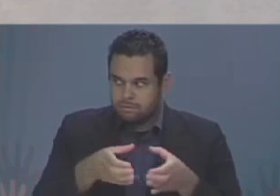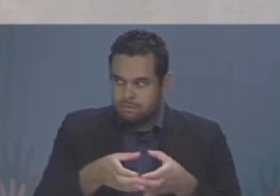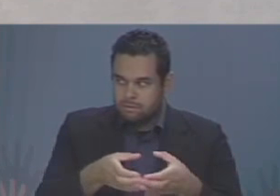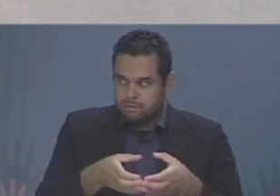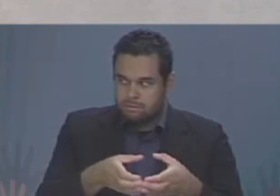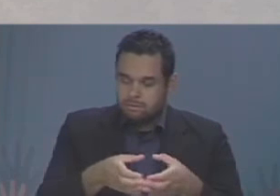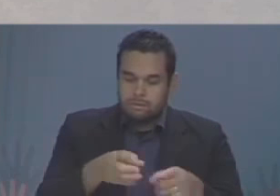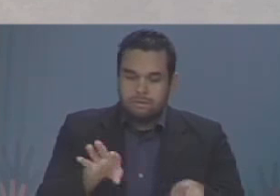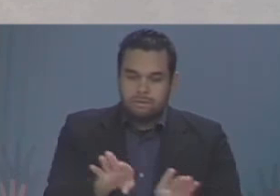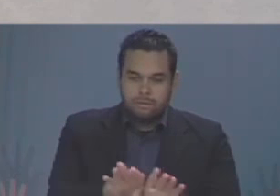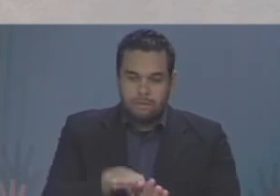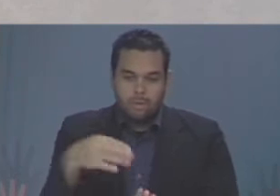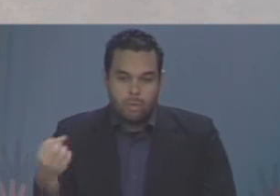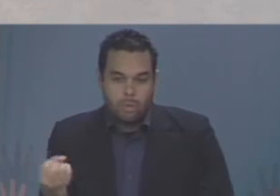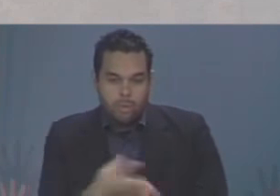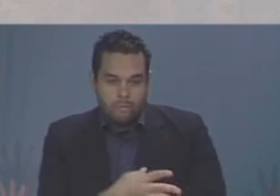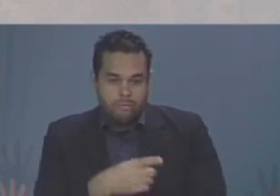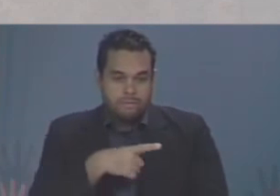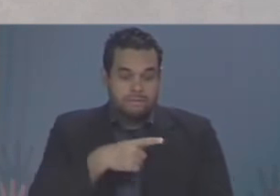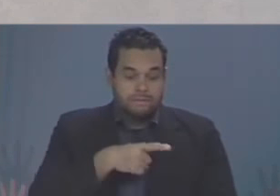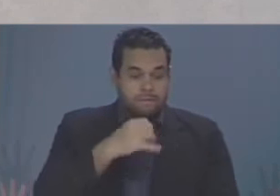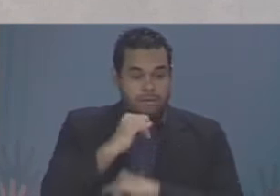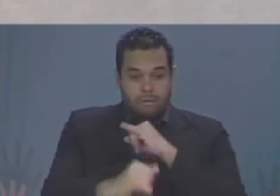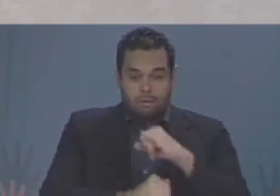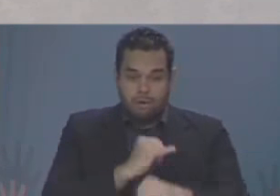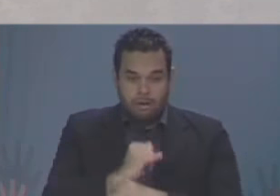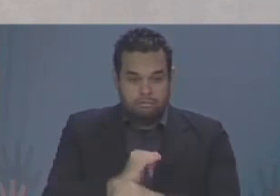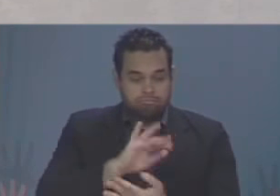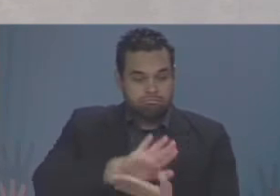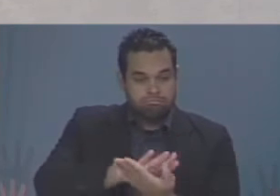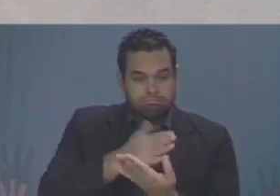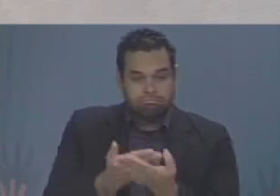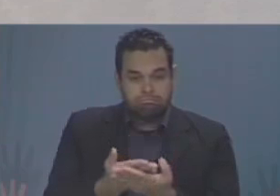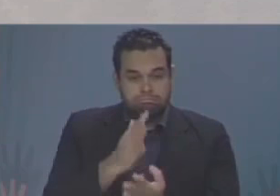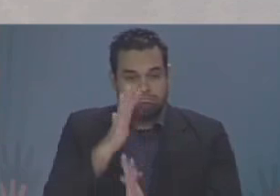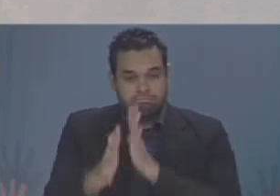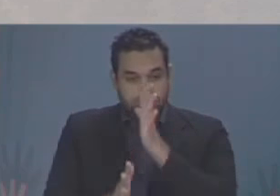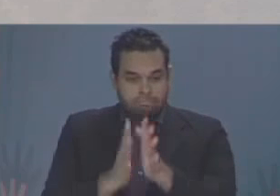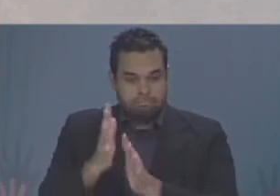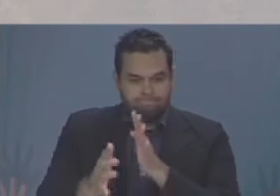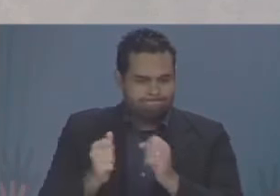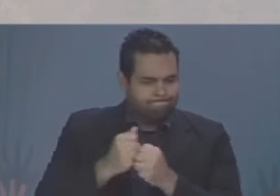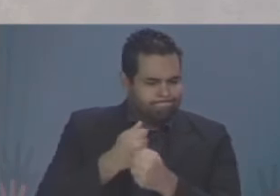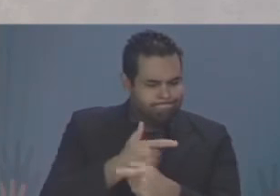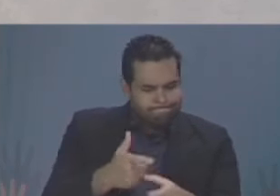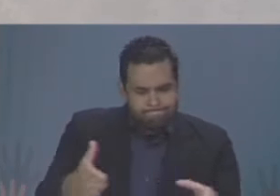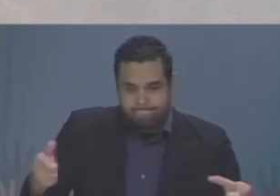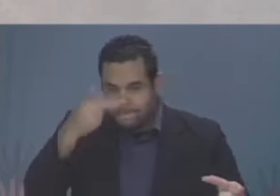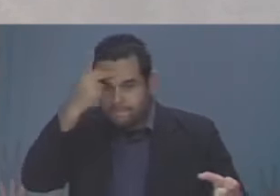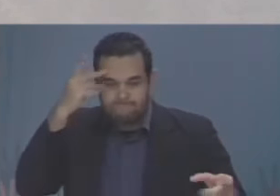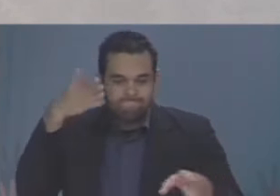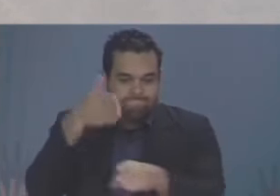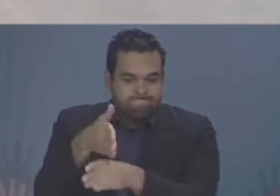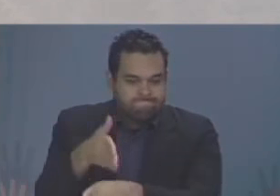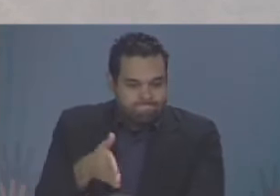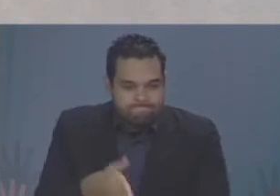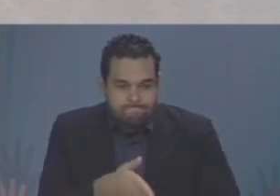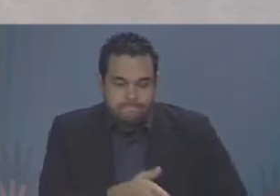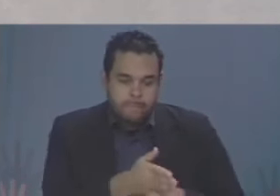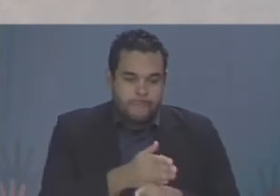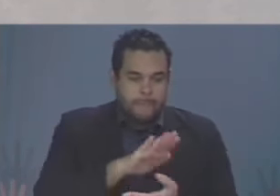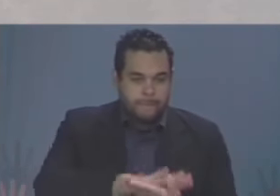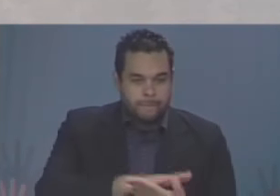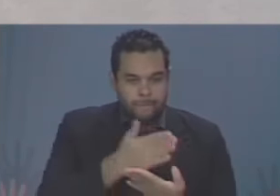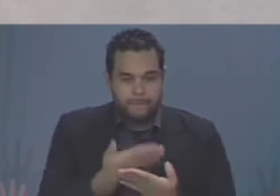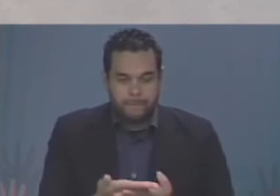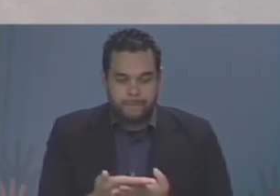a versão integral e online do debate para Libras, ampliando o acesso de todas e todos com os